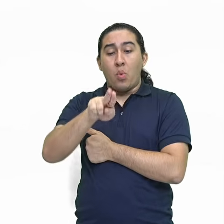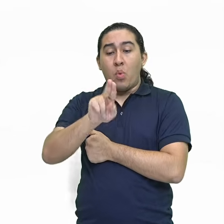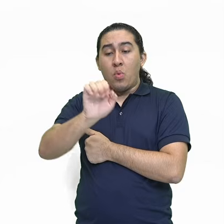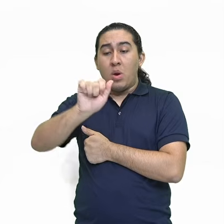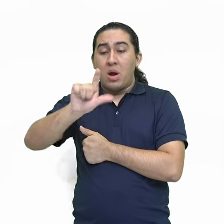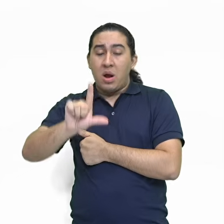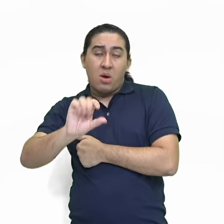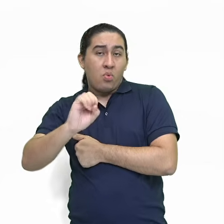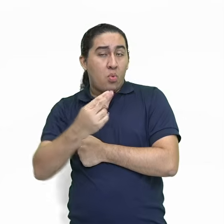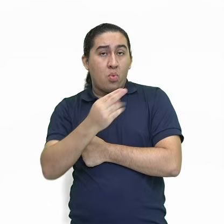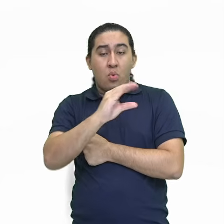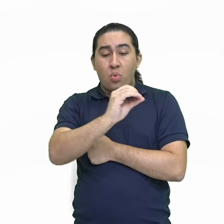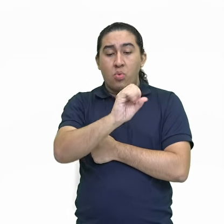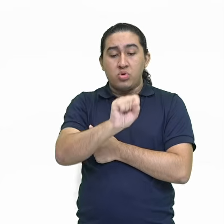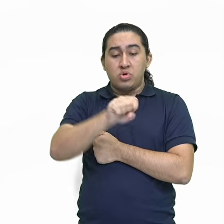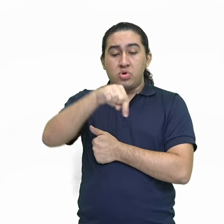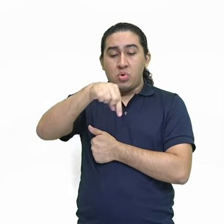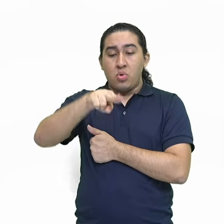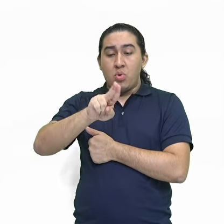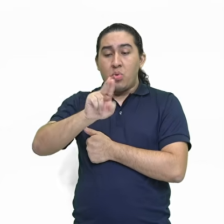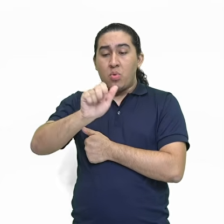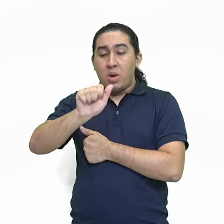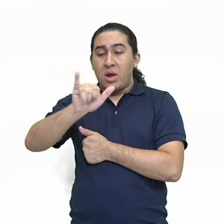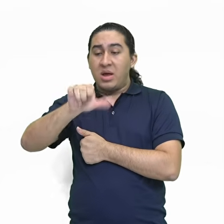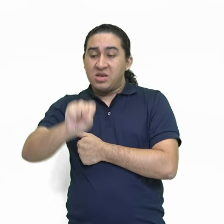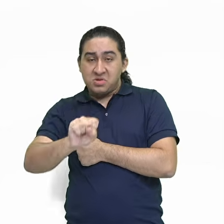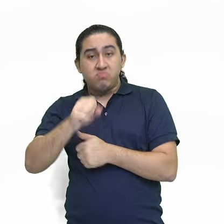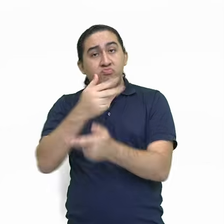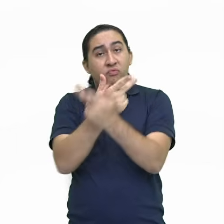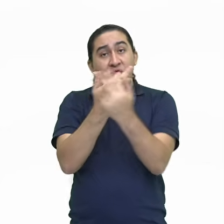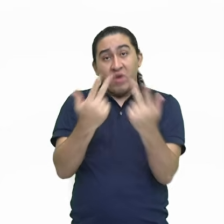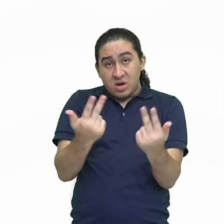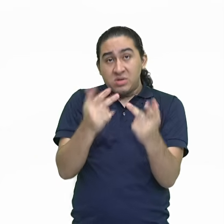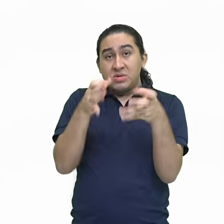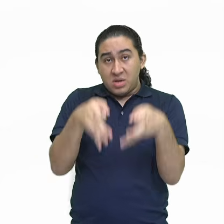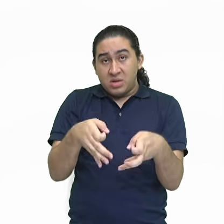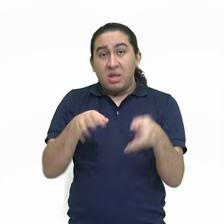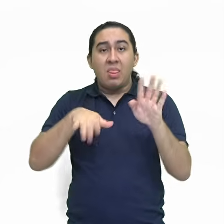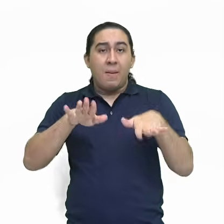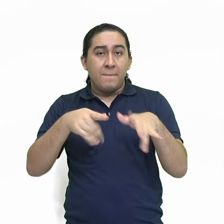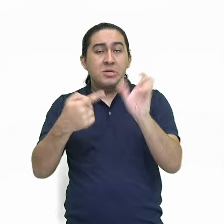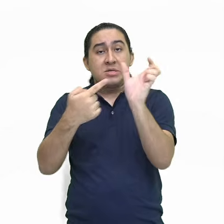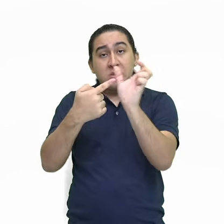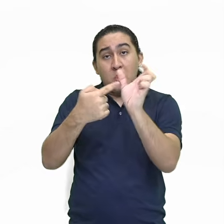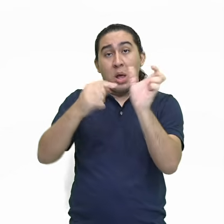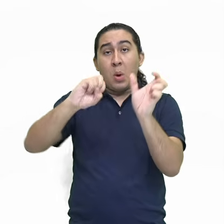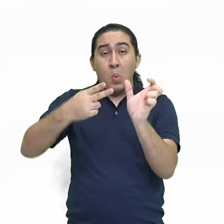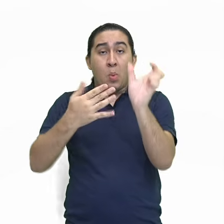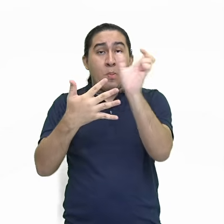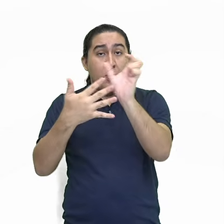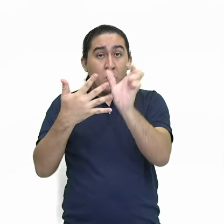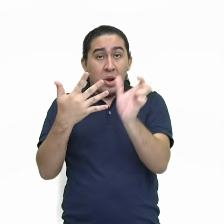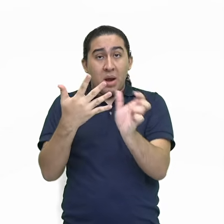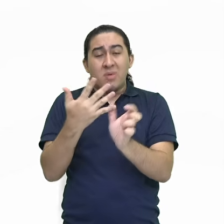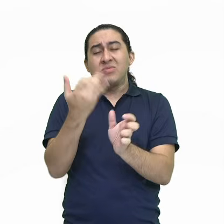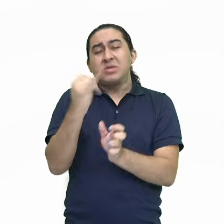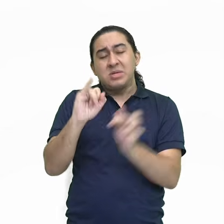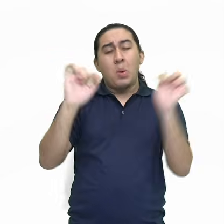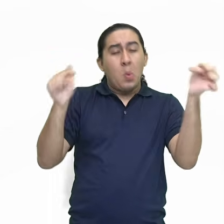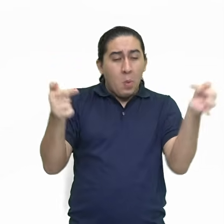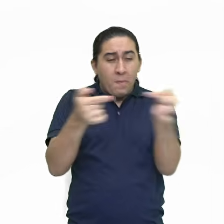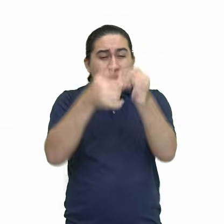as quais. Se for plural, tá? For singular, o qual, a qual. Fez sentido? Aí você vai